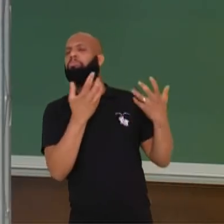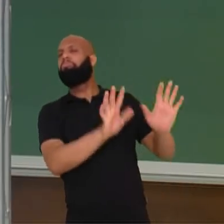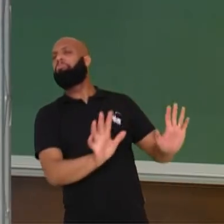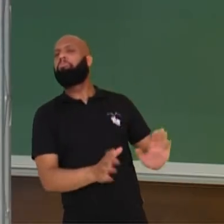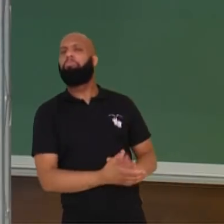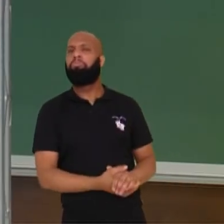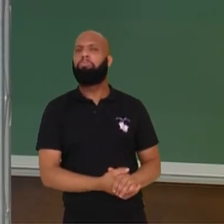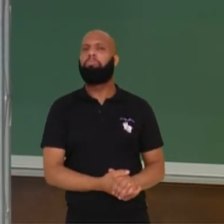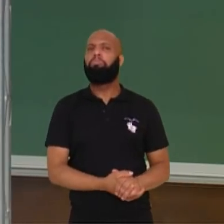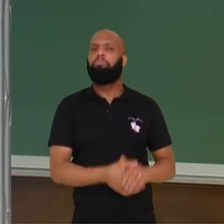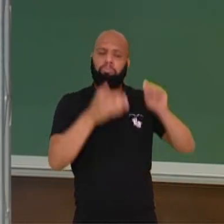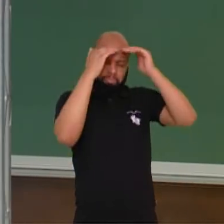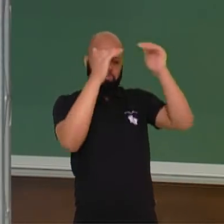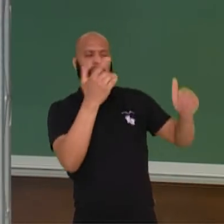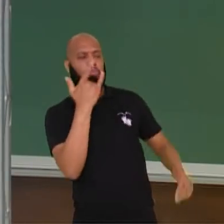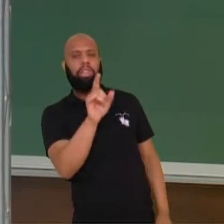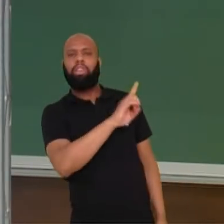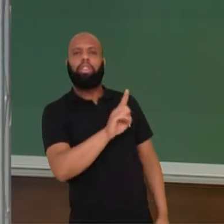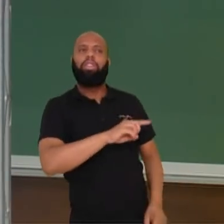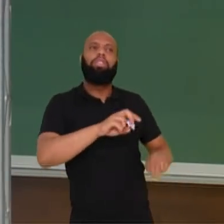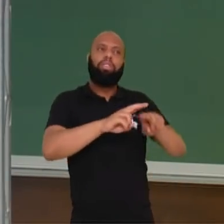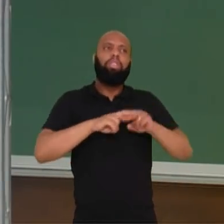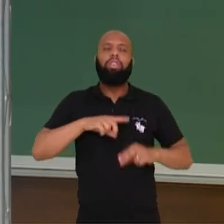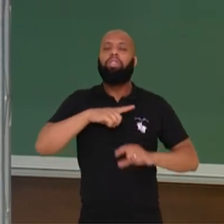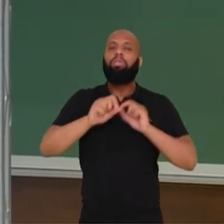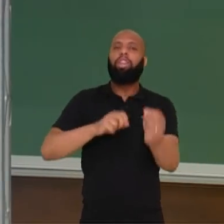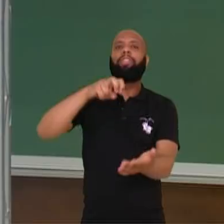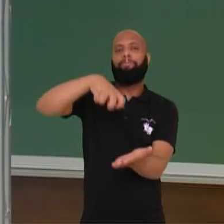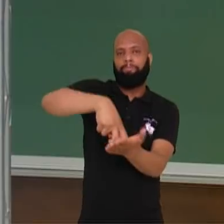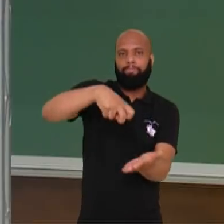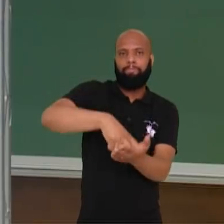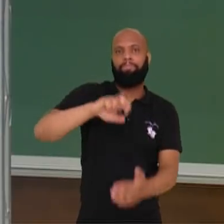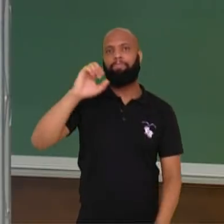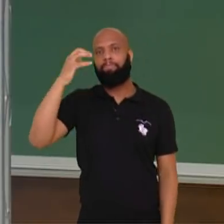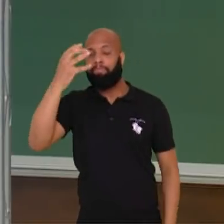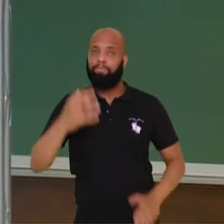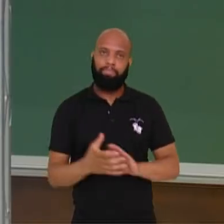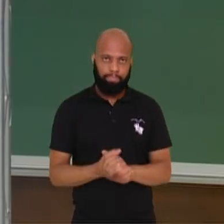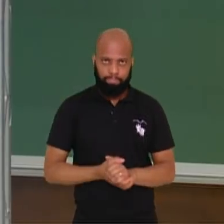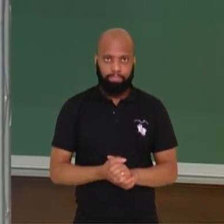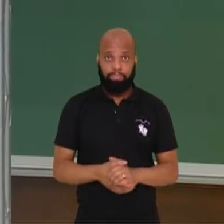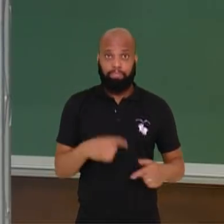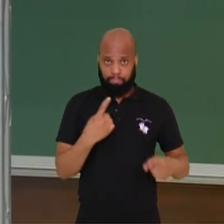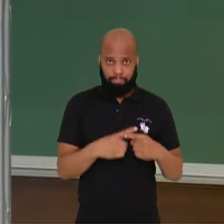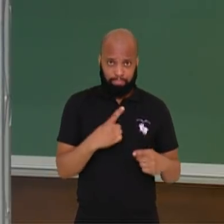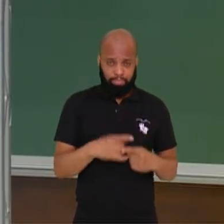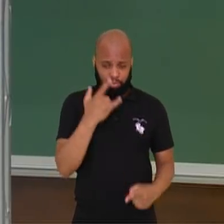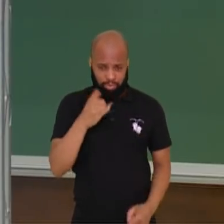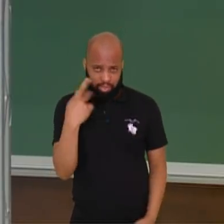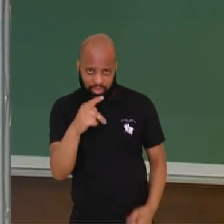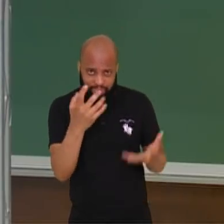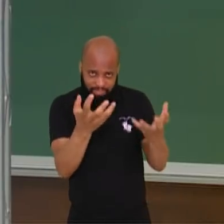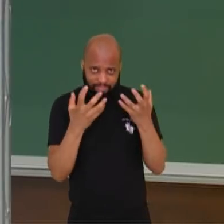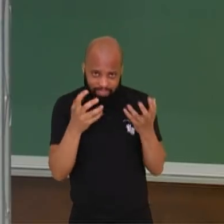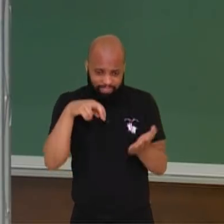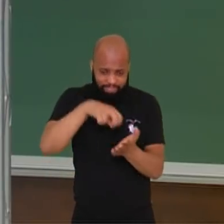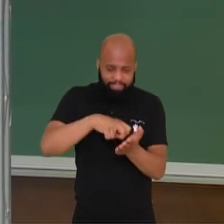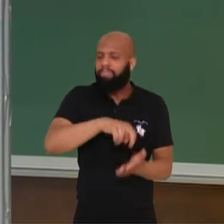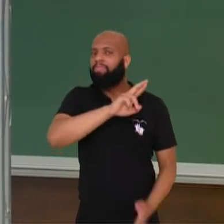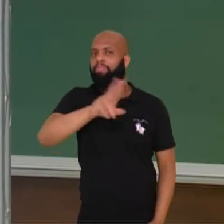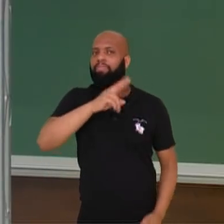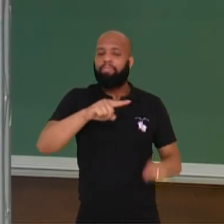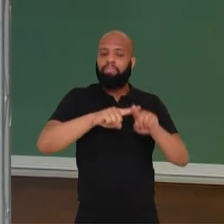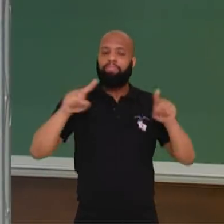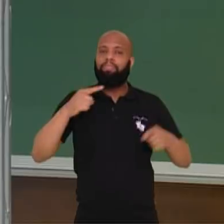pai. E da desobediência vem um castigo. Vem por conta, não porque o pai desejava, mas como resultado das